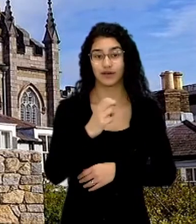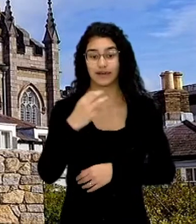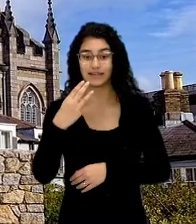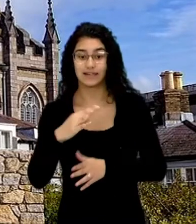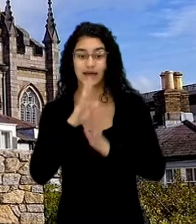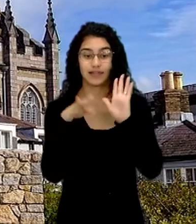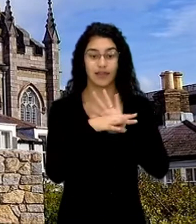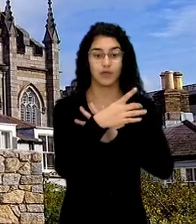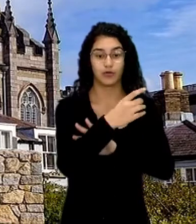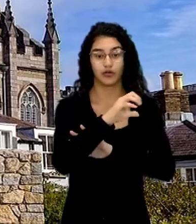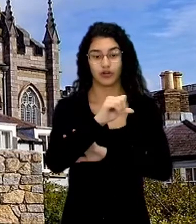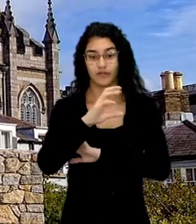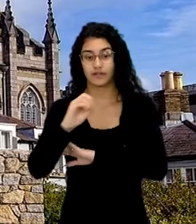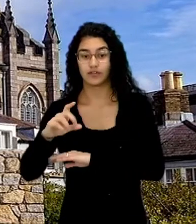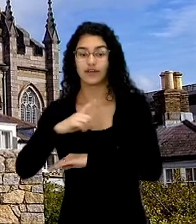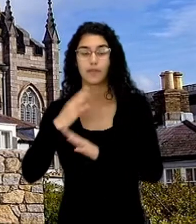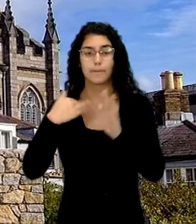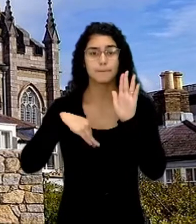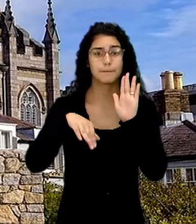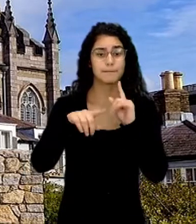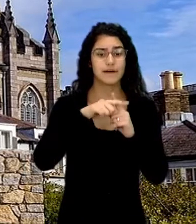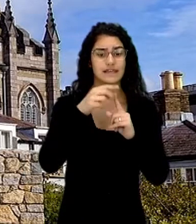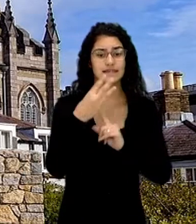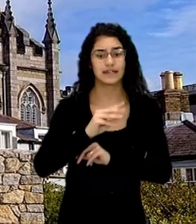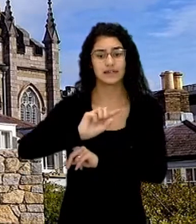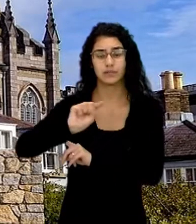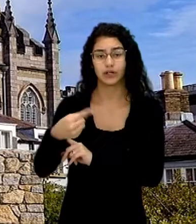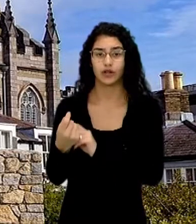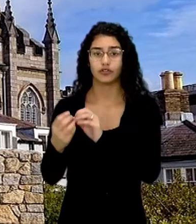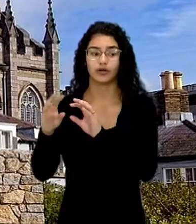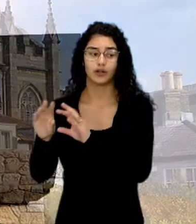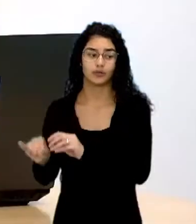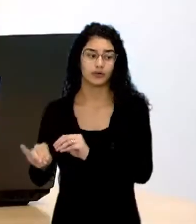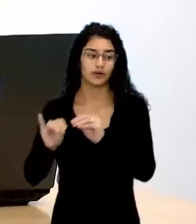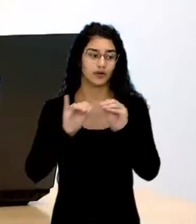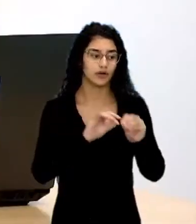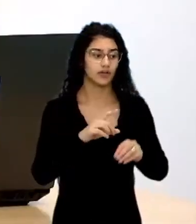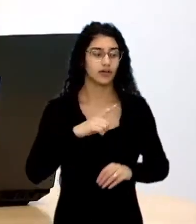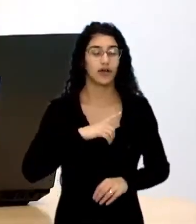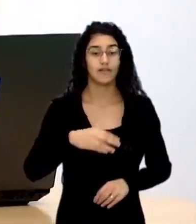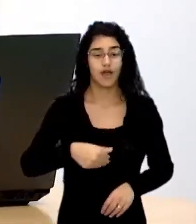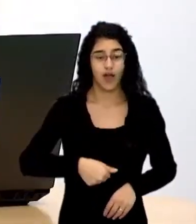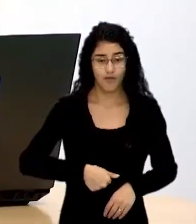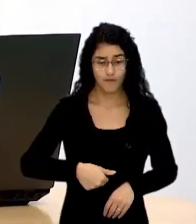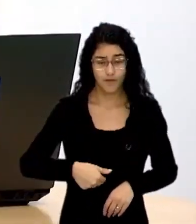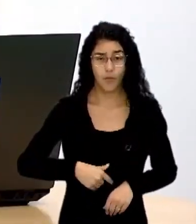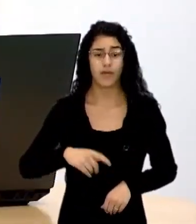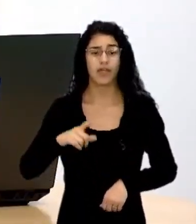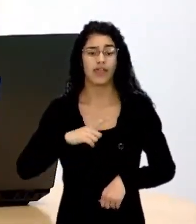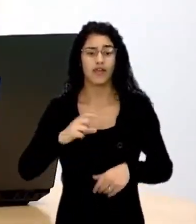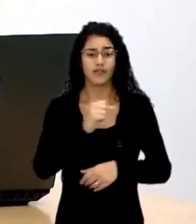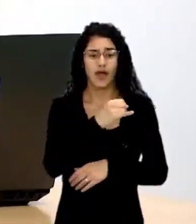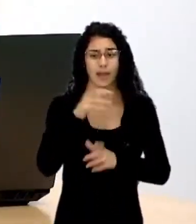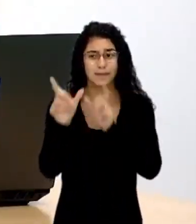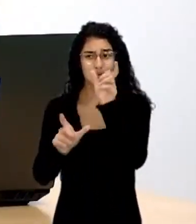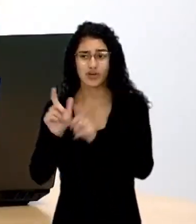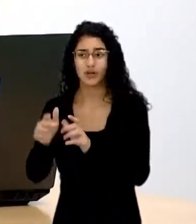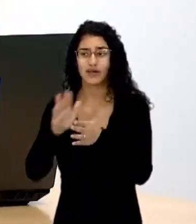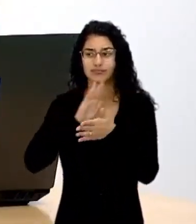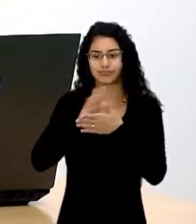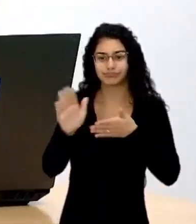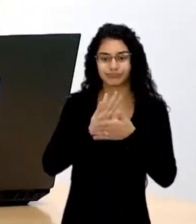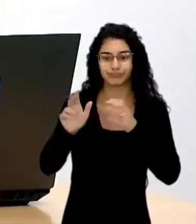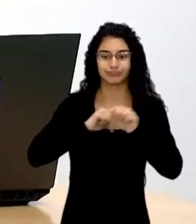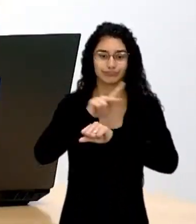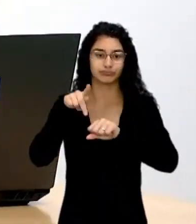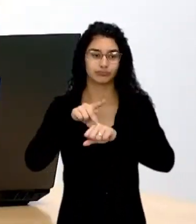até 1900, você teve mais 3 milhões de imigrações. Ou seja, teve a fome e isso gerou uma grande quantidade de pessoas que saíram da